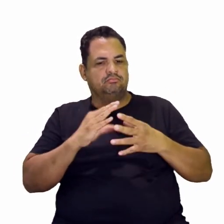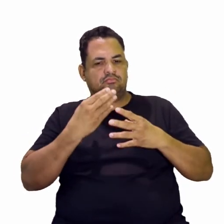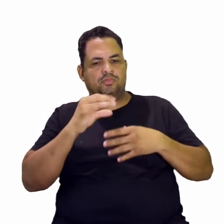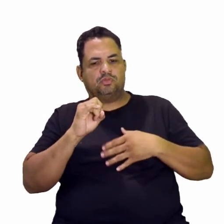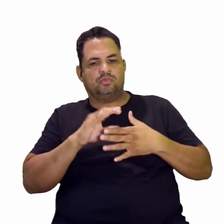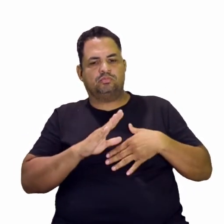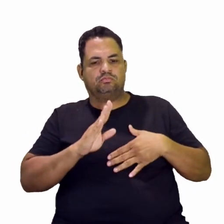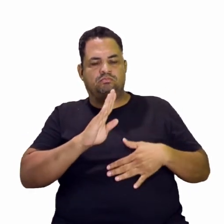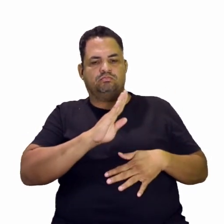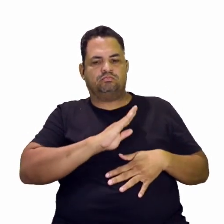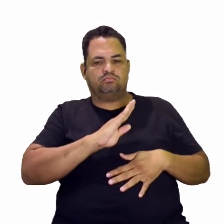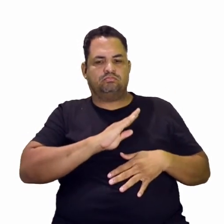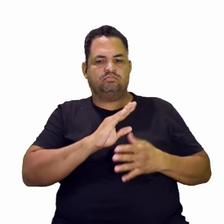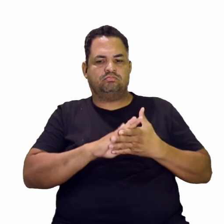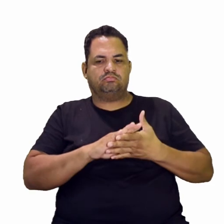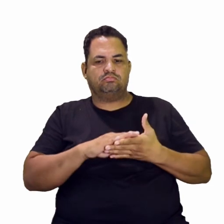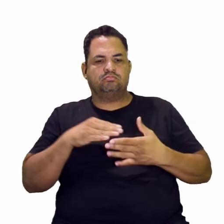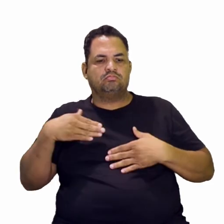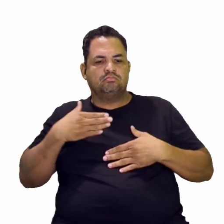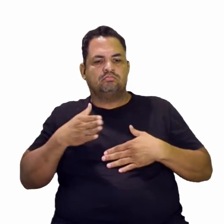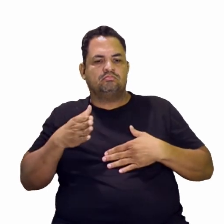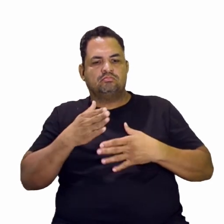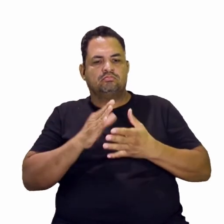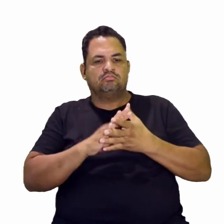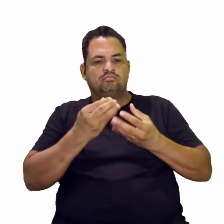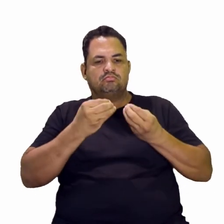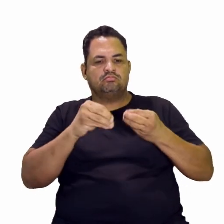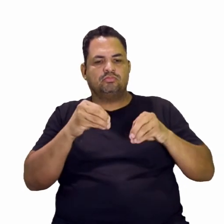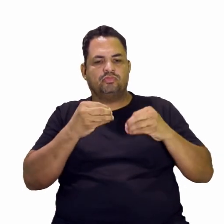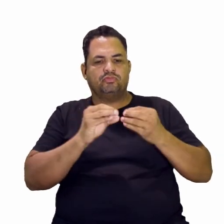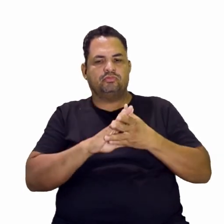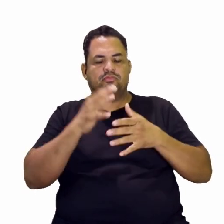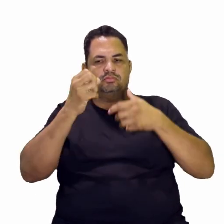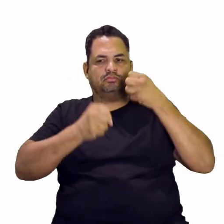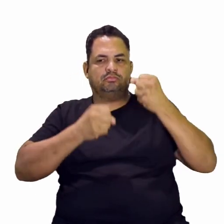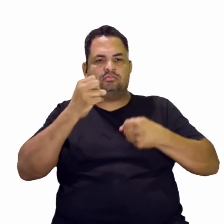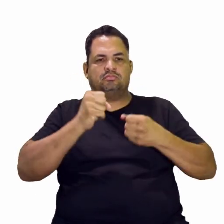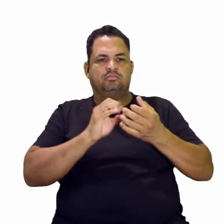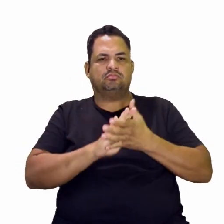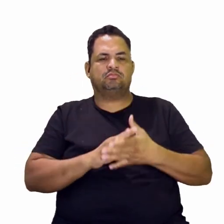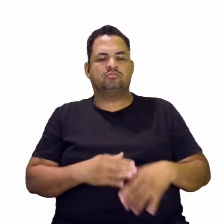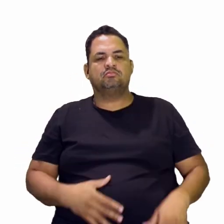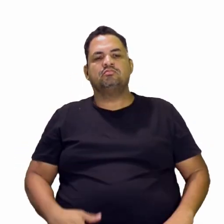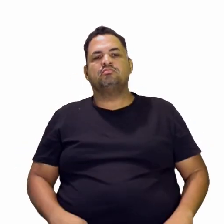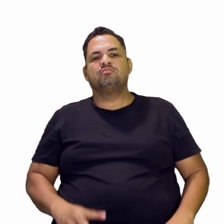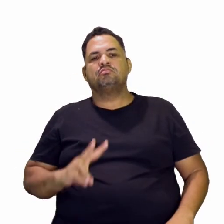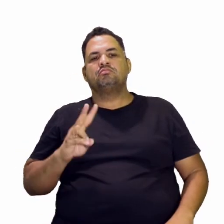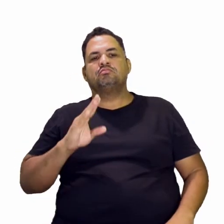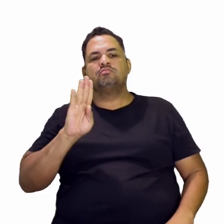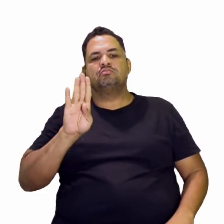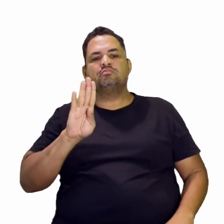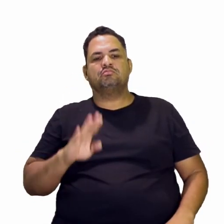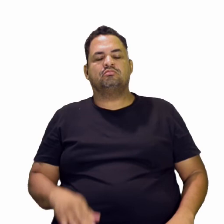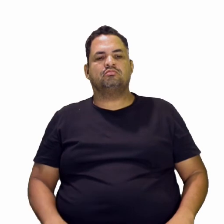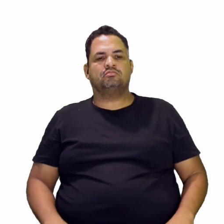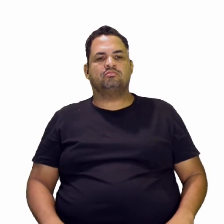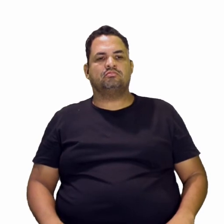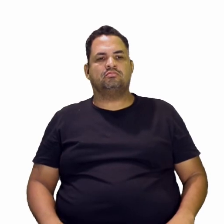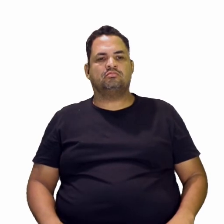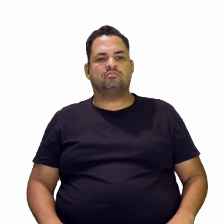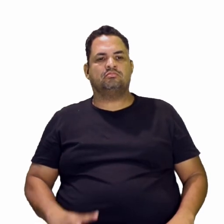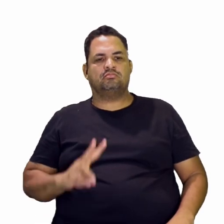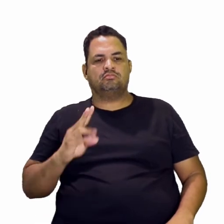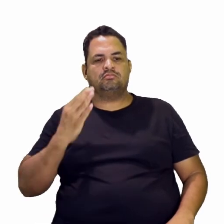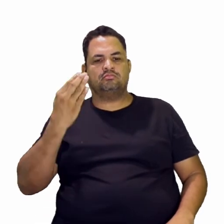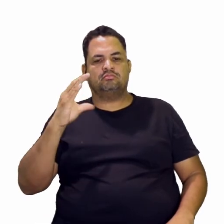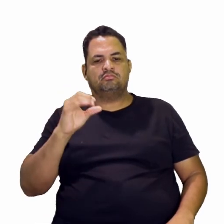moela, o coração e os peixes, crustáceos, ovos e o leite como fonte de vitamina do tipo B, complexo B. Vitamina C,